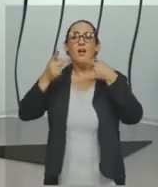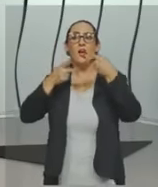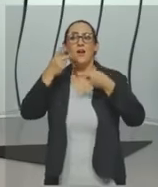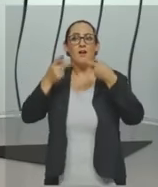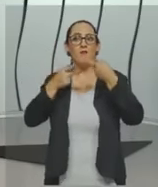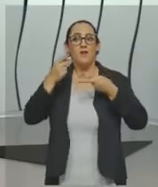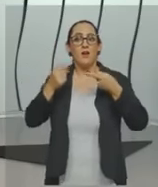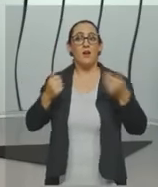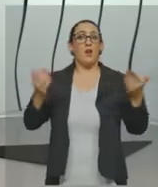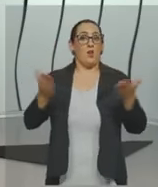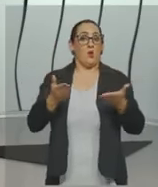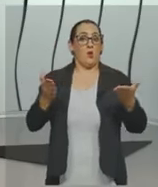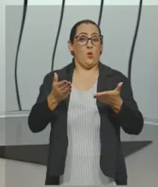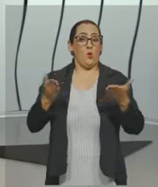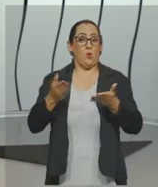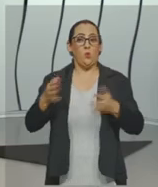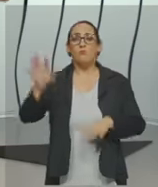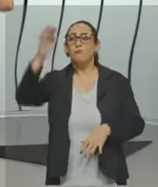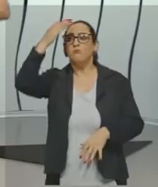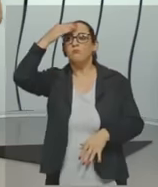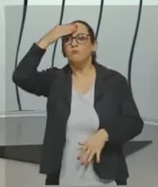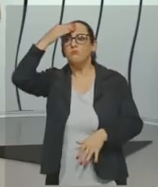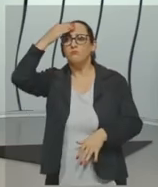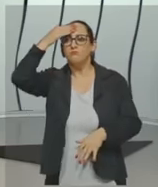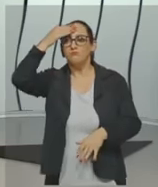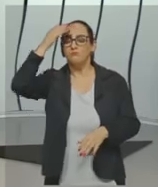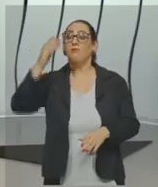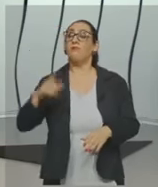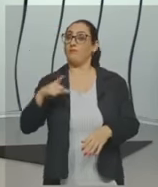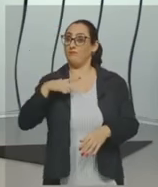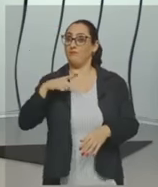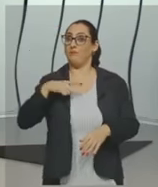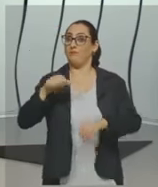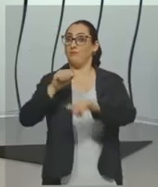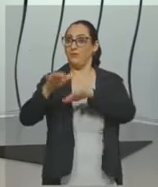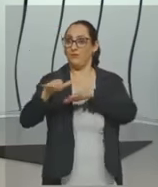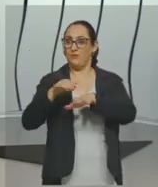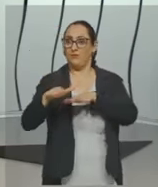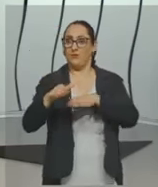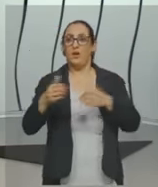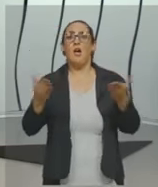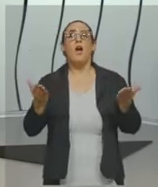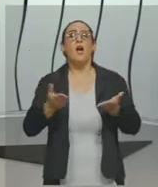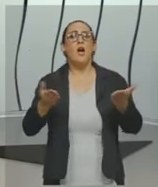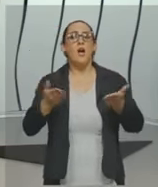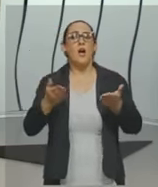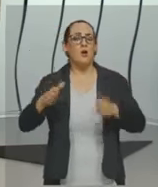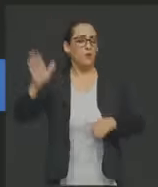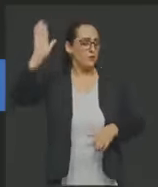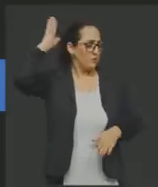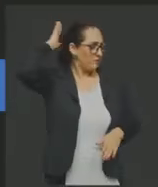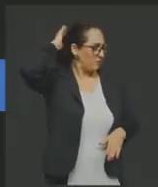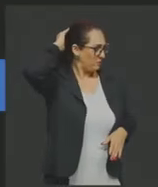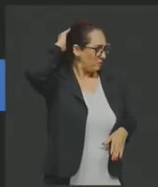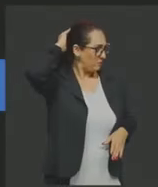monitorando, eu estaria aqui com o lobo frontal ativo, né? O lobo parietal, que está